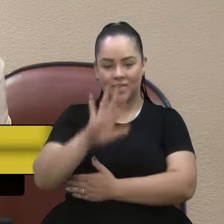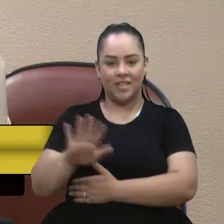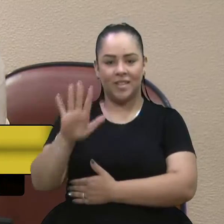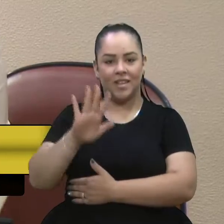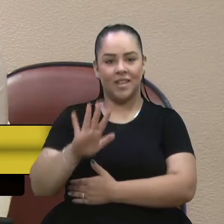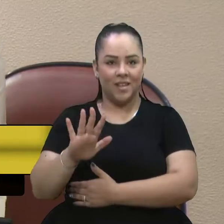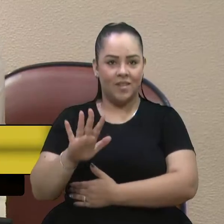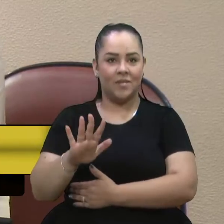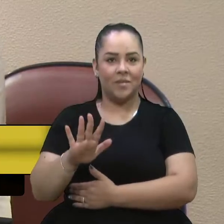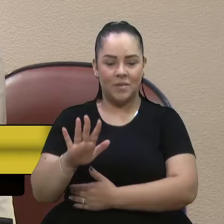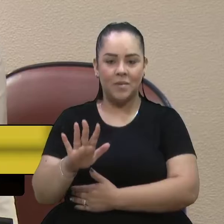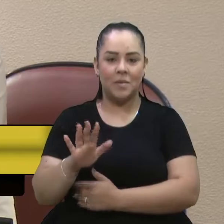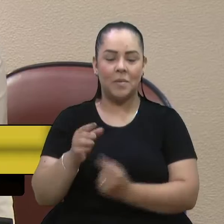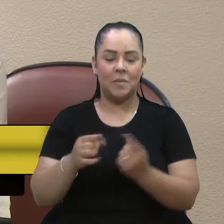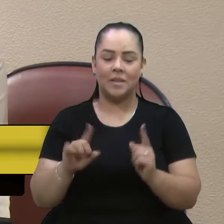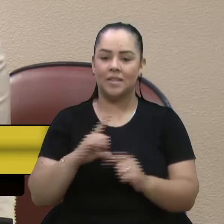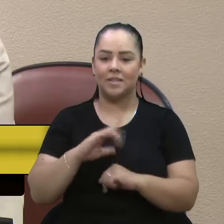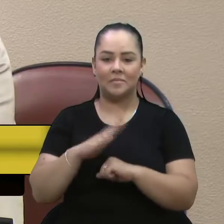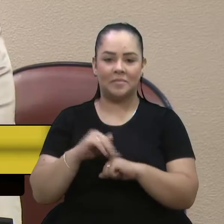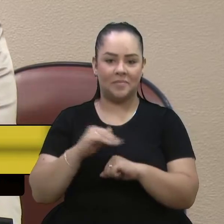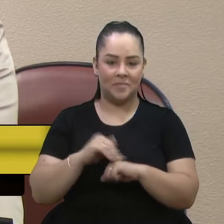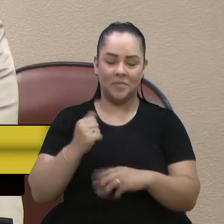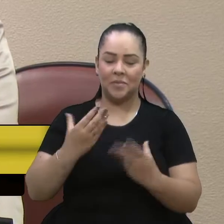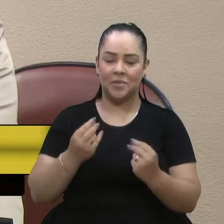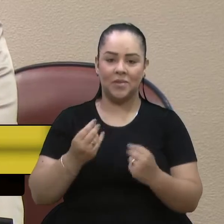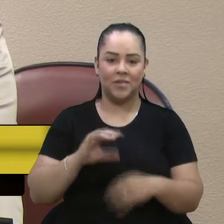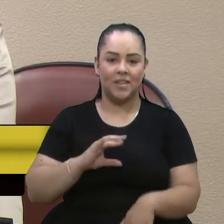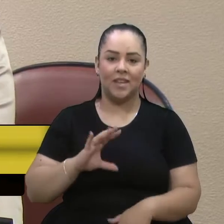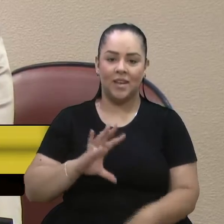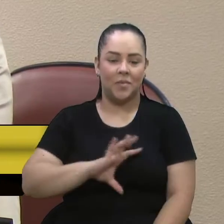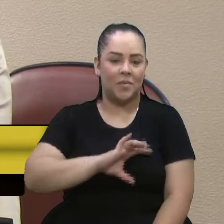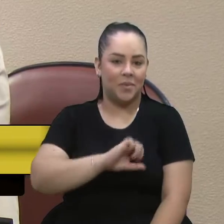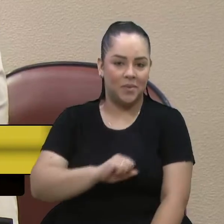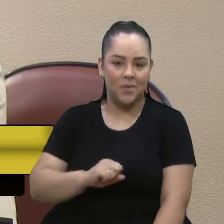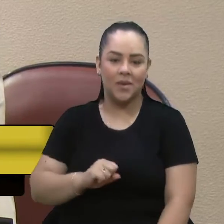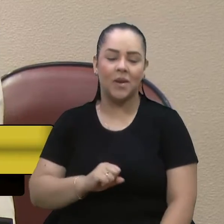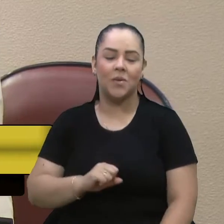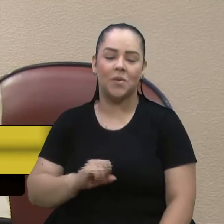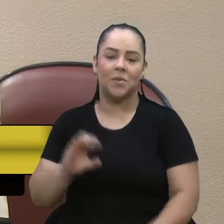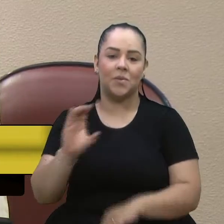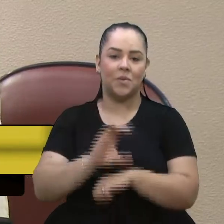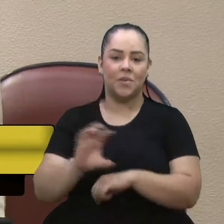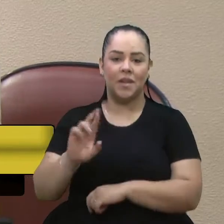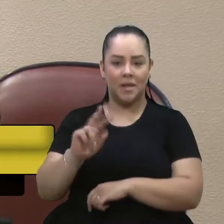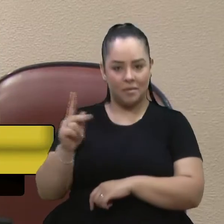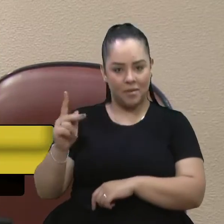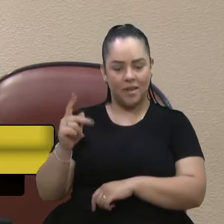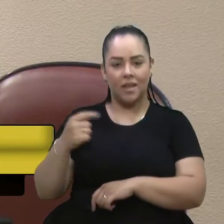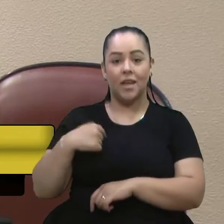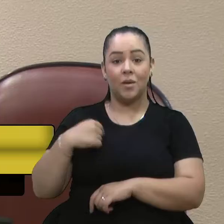tenho um carinho muito grande pelo curso de Relações Públicas, foi a segunda graduação que eu fiz.